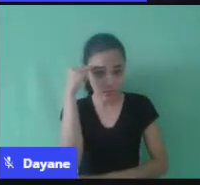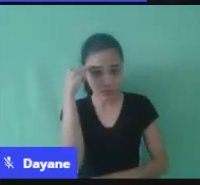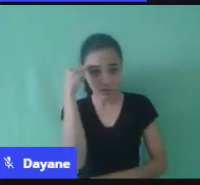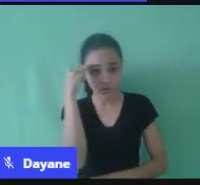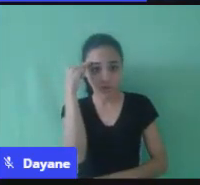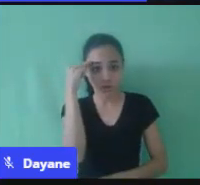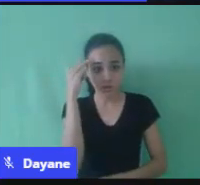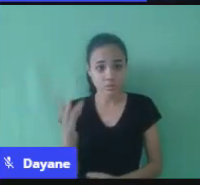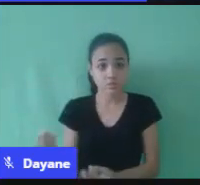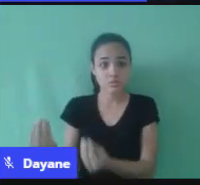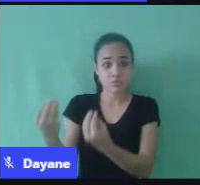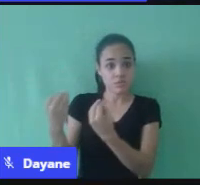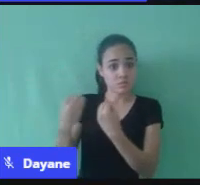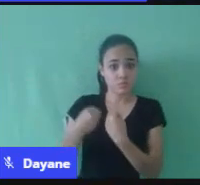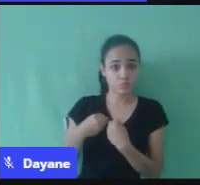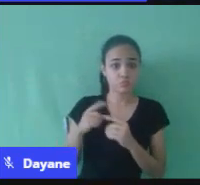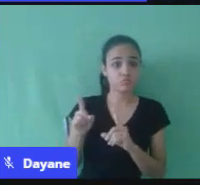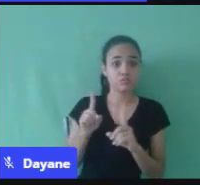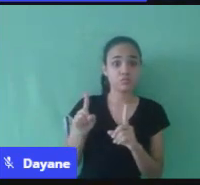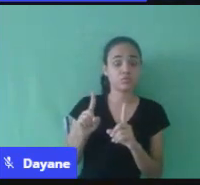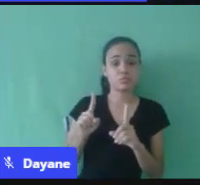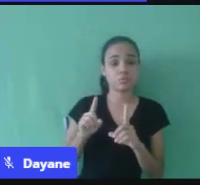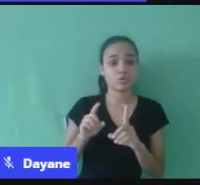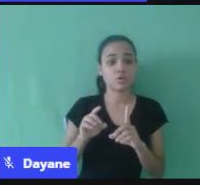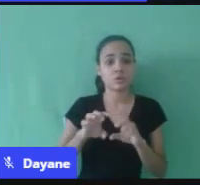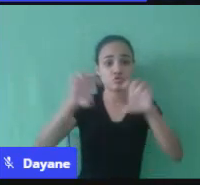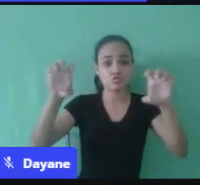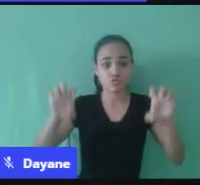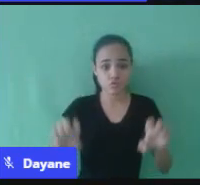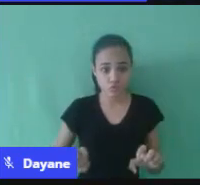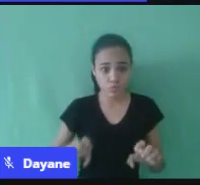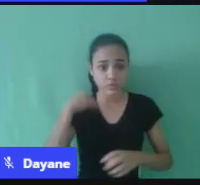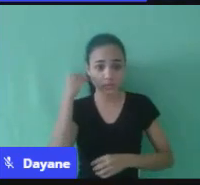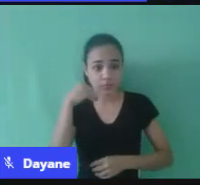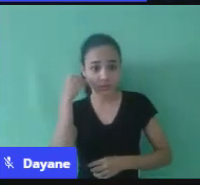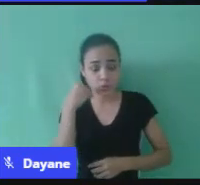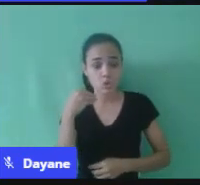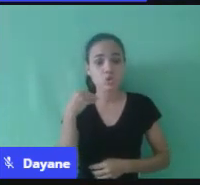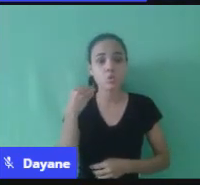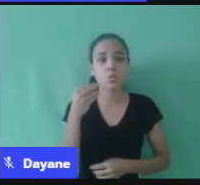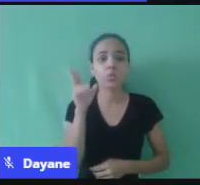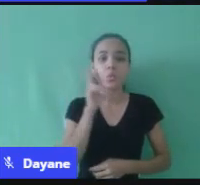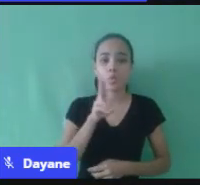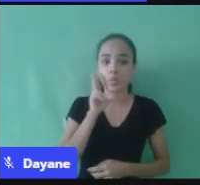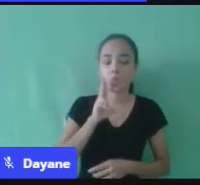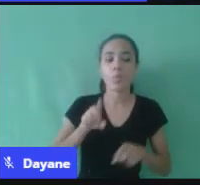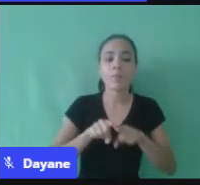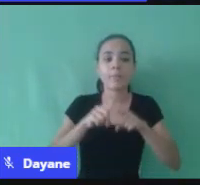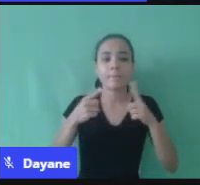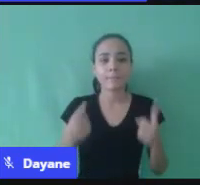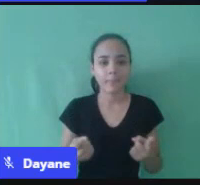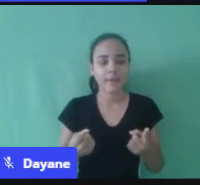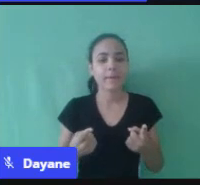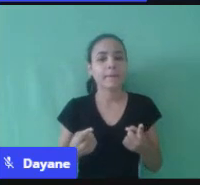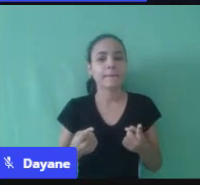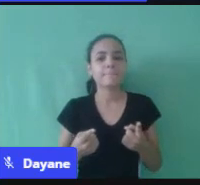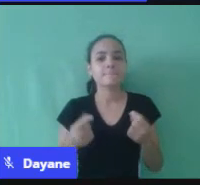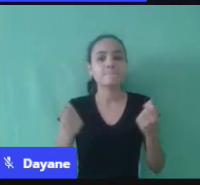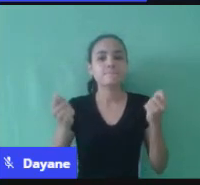experiências comuns, mas sim um campo de possibilidades compartilhadas, reais